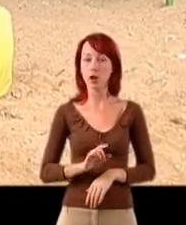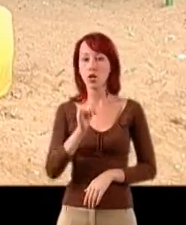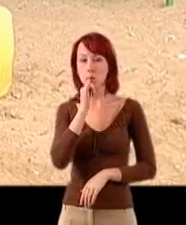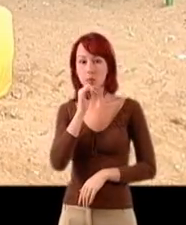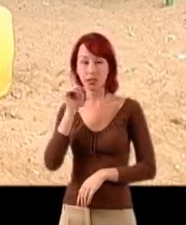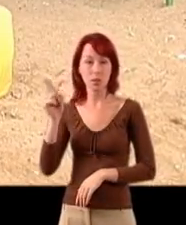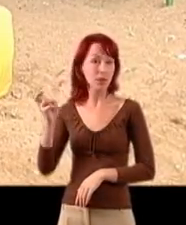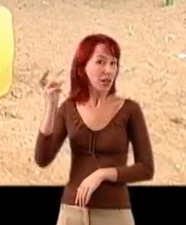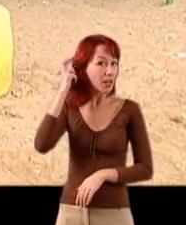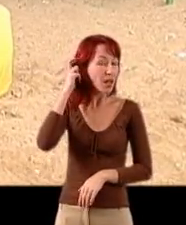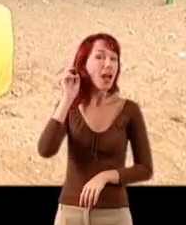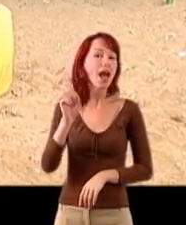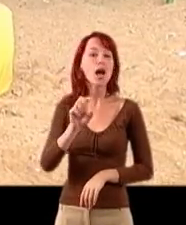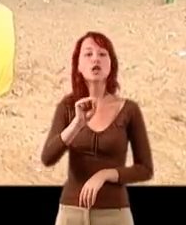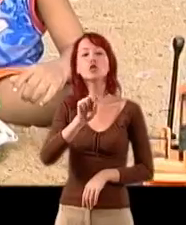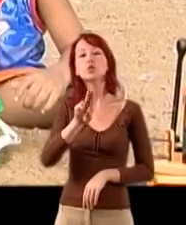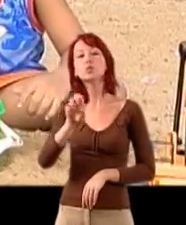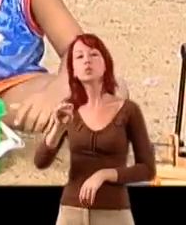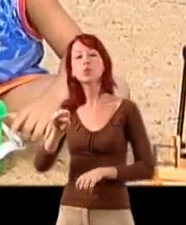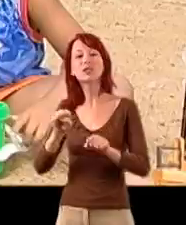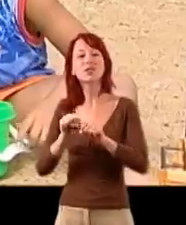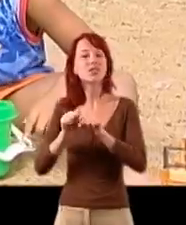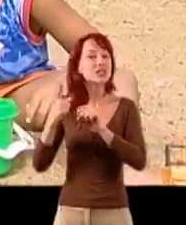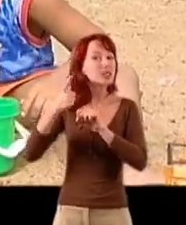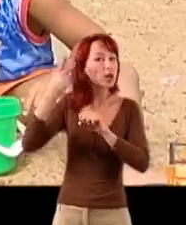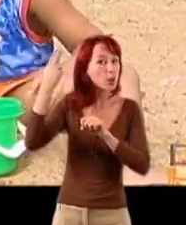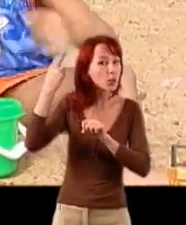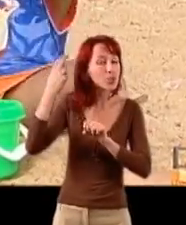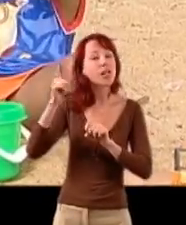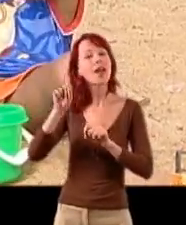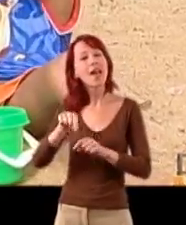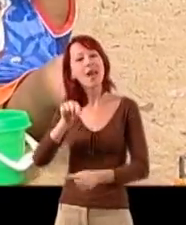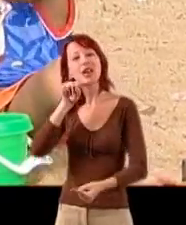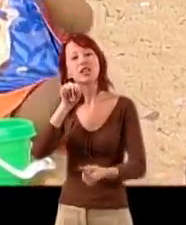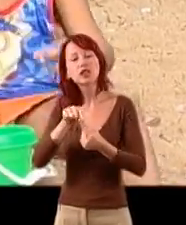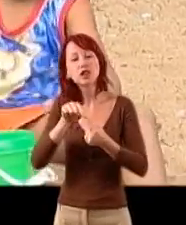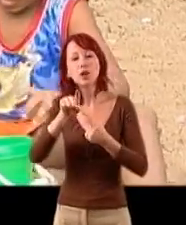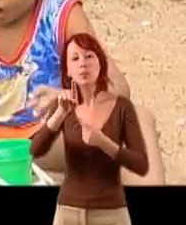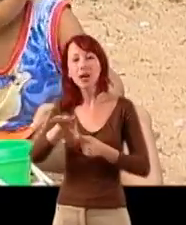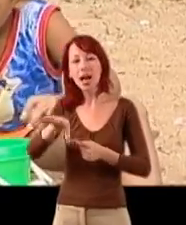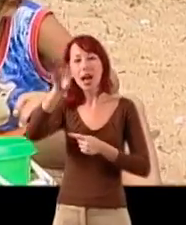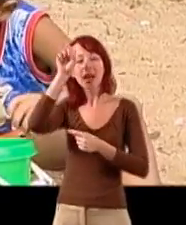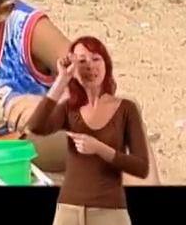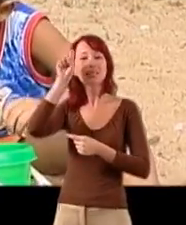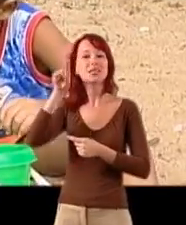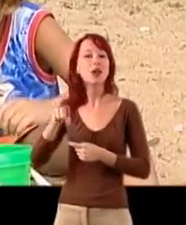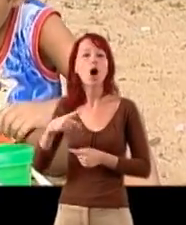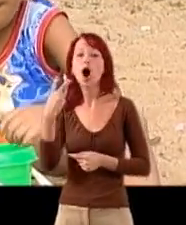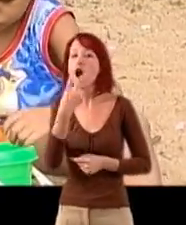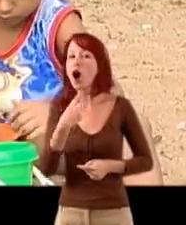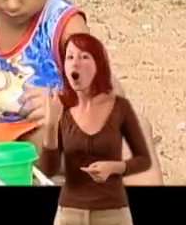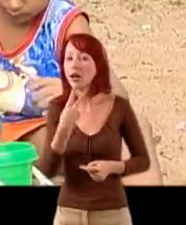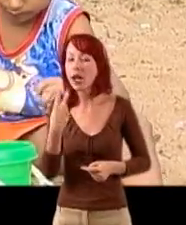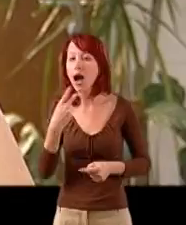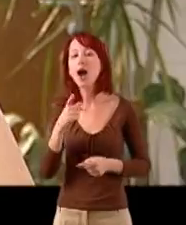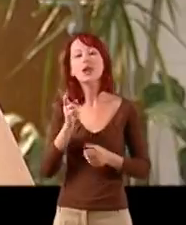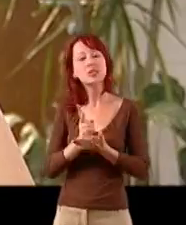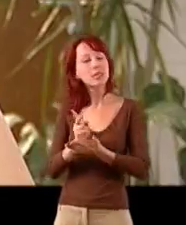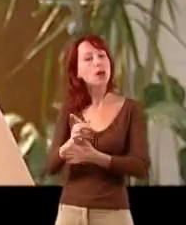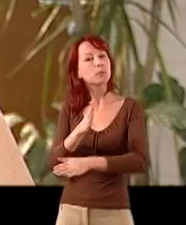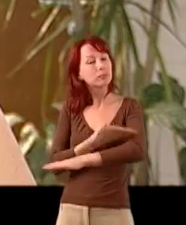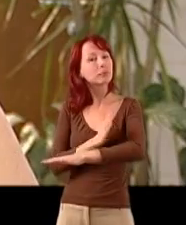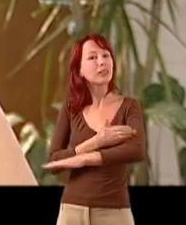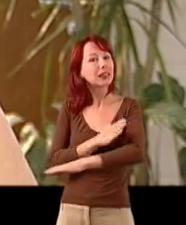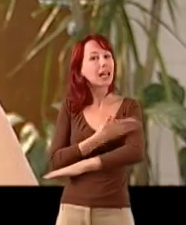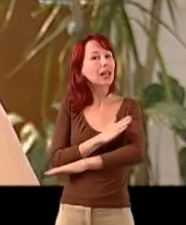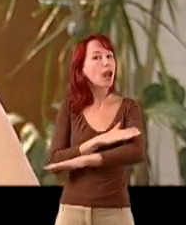de alta complexidade, né, do SUS, o trabalho dele é voltado para a aquisição da linguagem oral, é um trabalho feito com treinamento